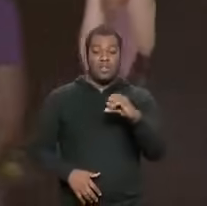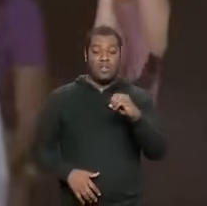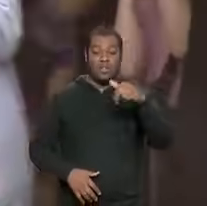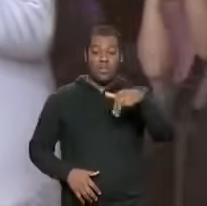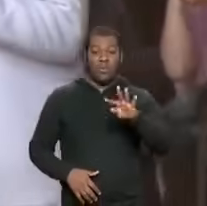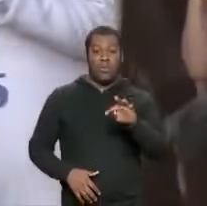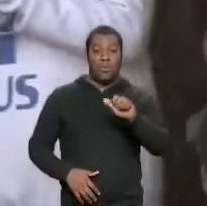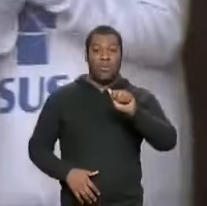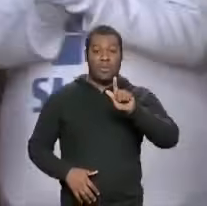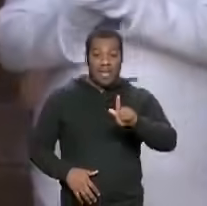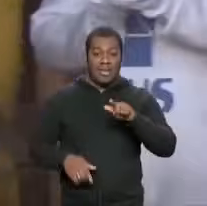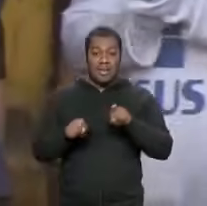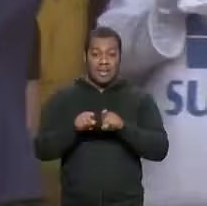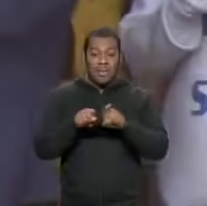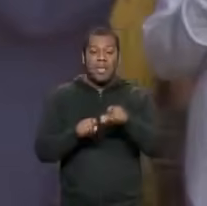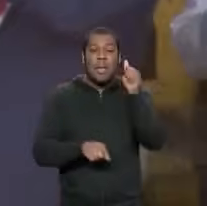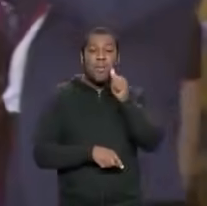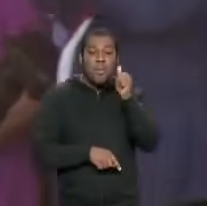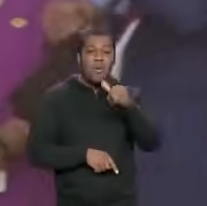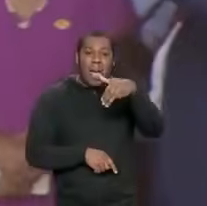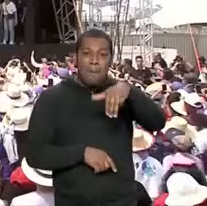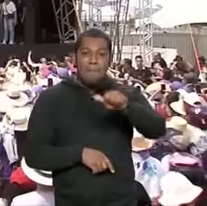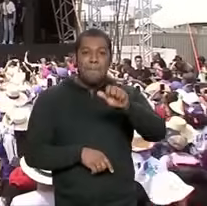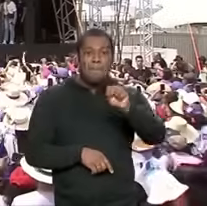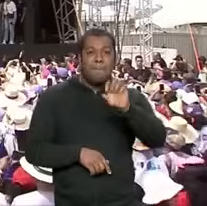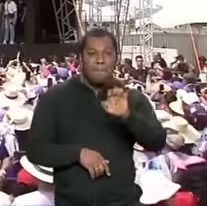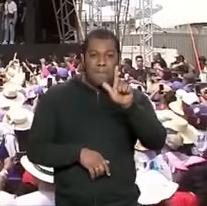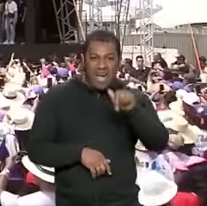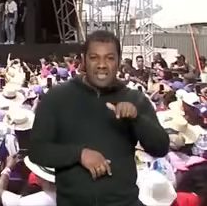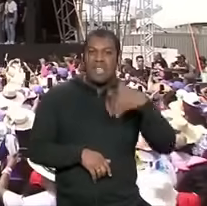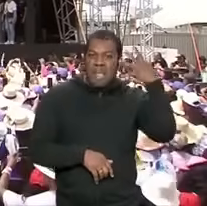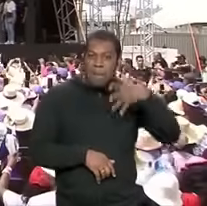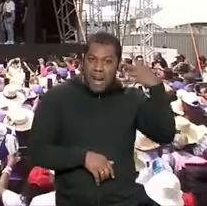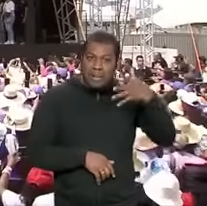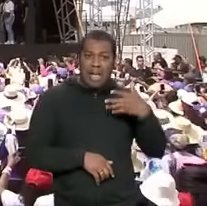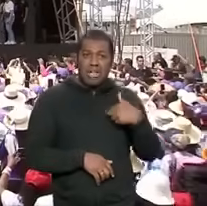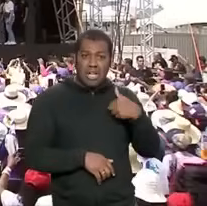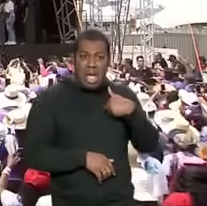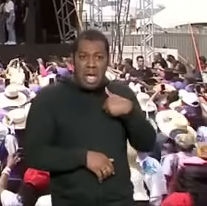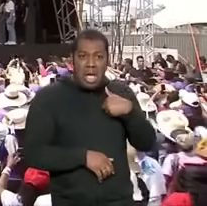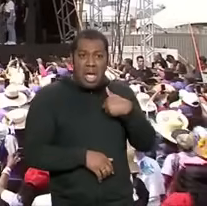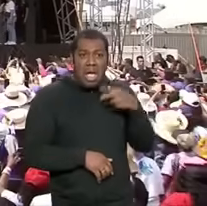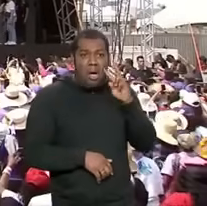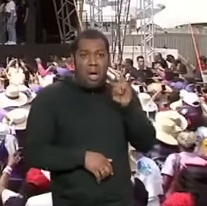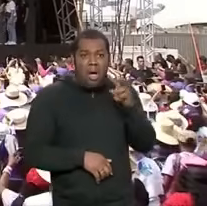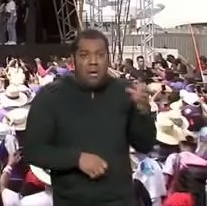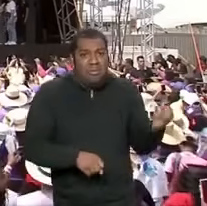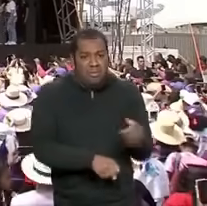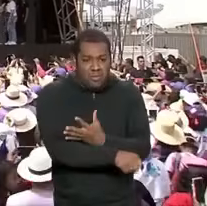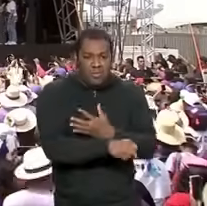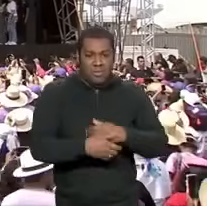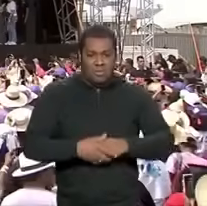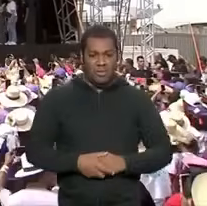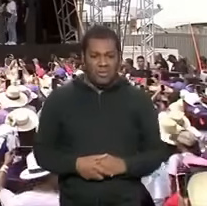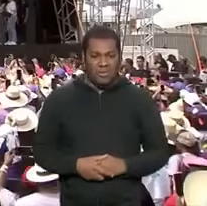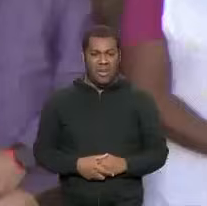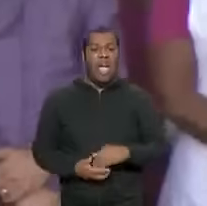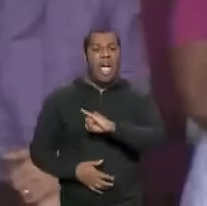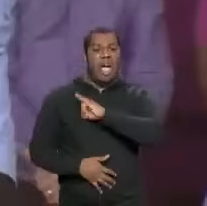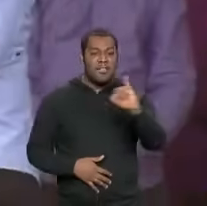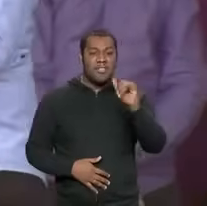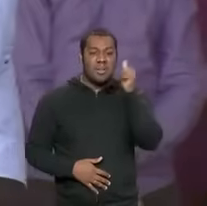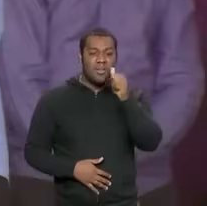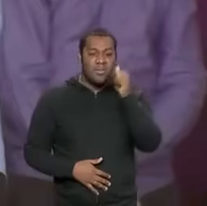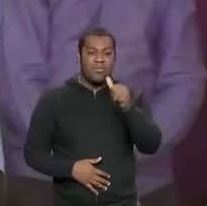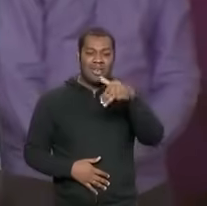querida Mazé que me fez chorar enquanto falava eu li o meu discurso para não chorar falando eu queria dizer para você mas